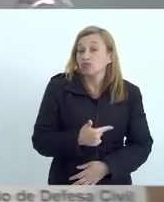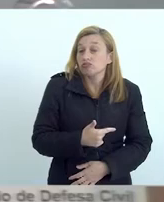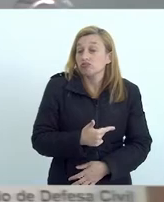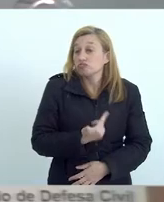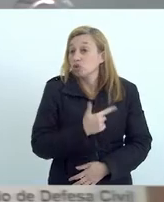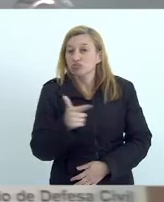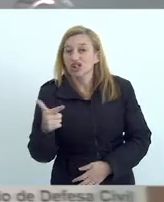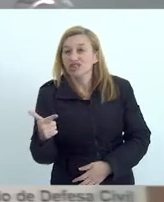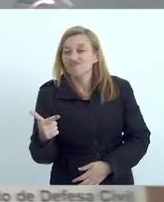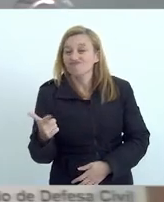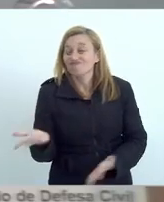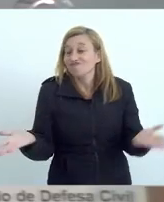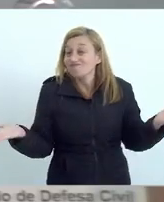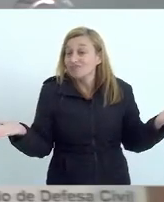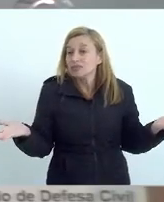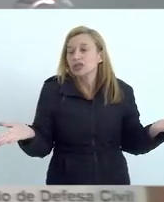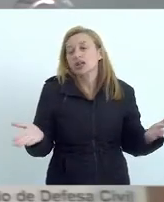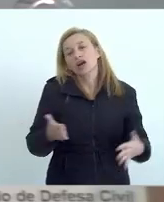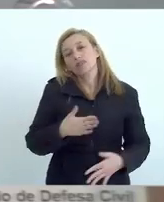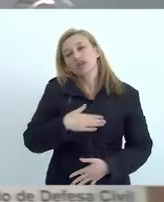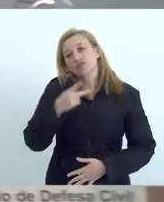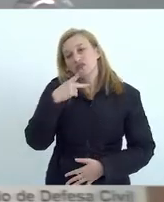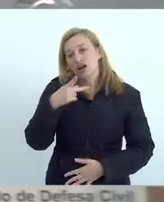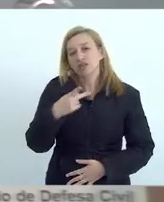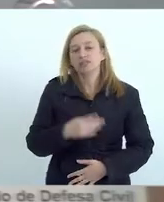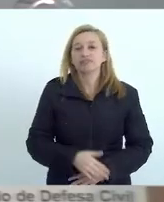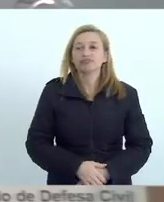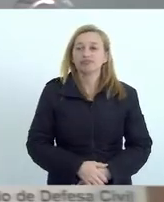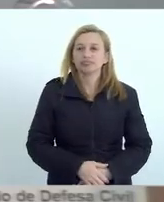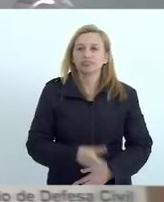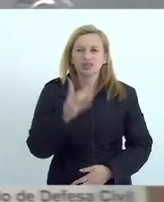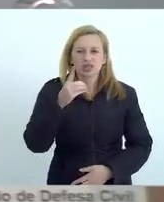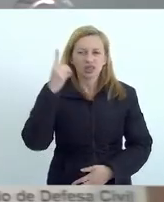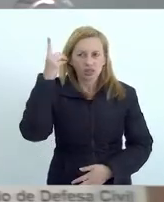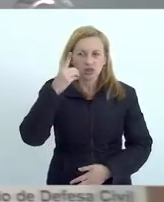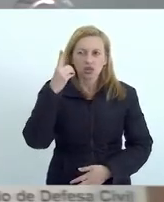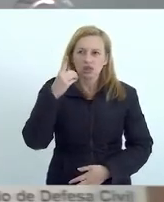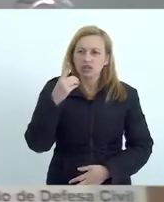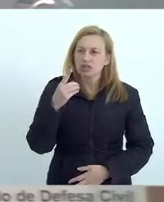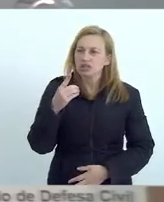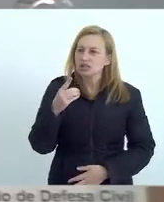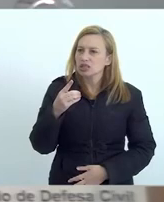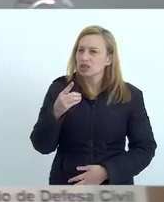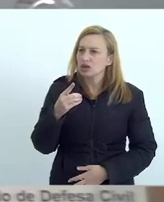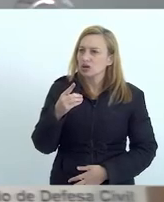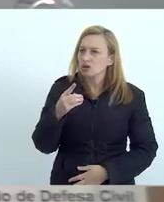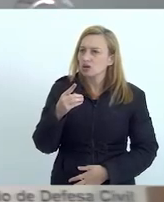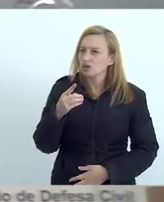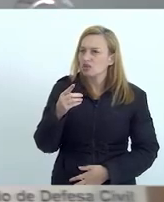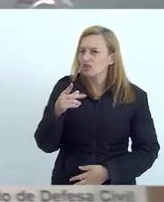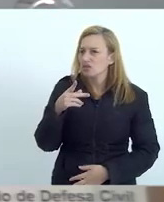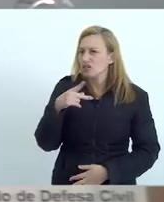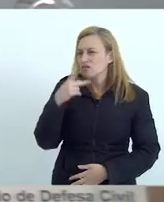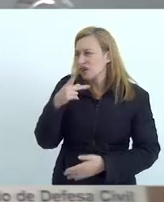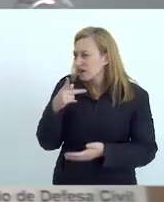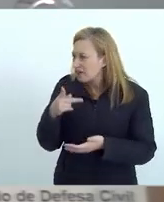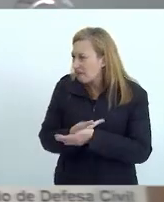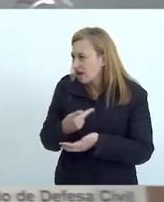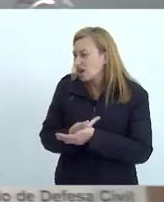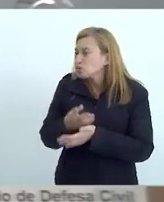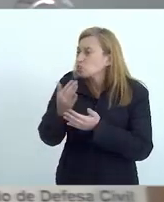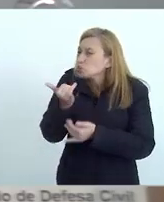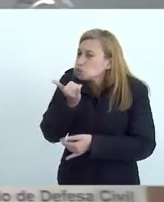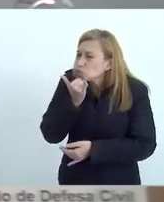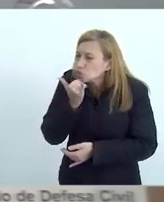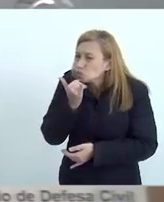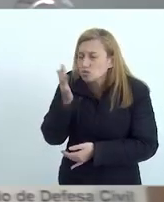ter bom então fica aqui a minha palavra Deputado se ofende o senhor seu Me desculpa eu não sei se